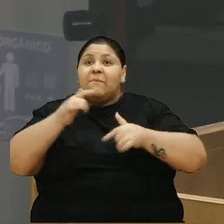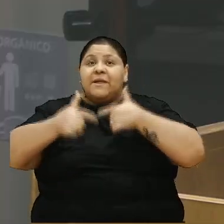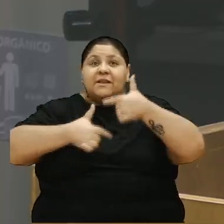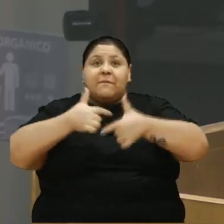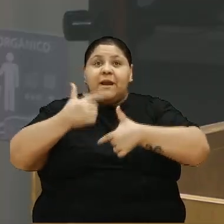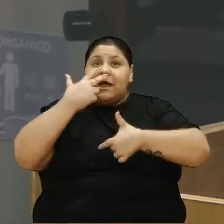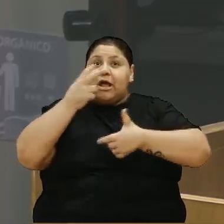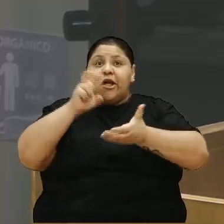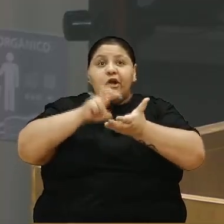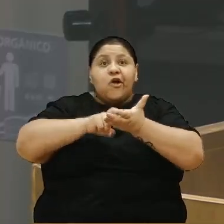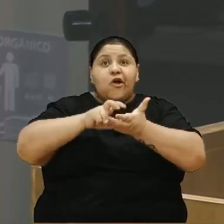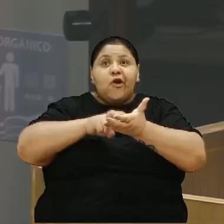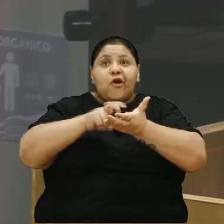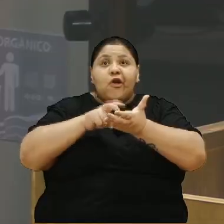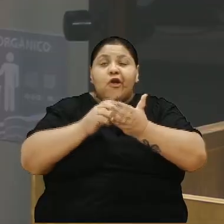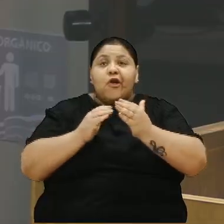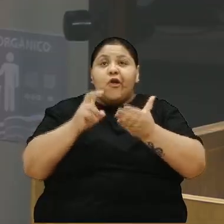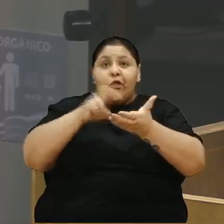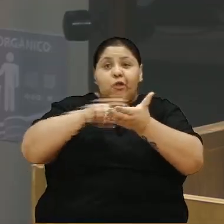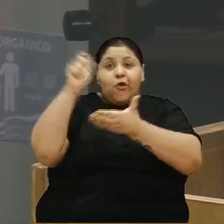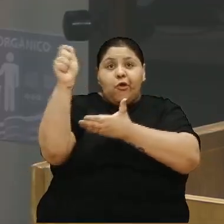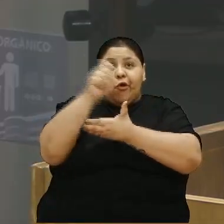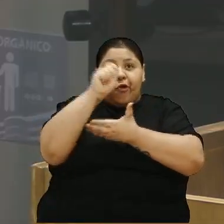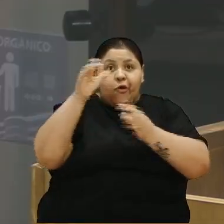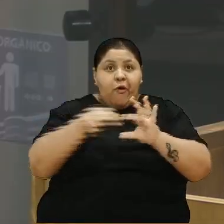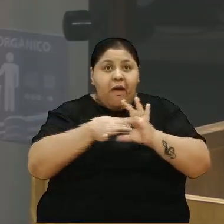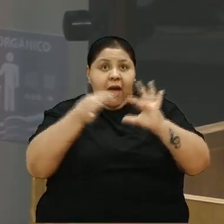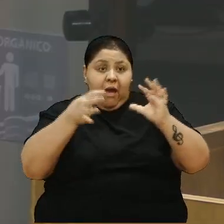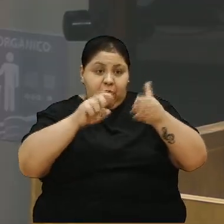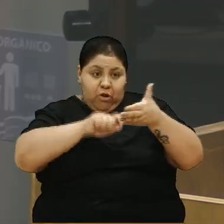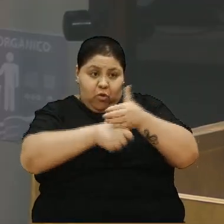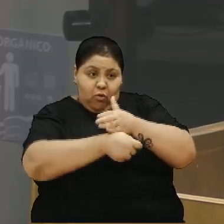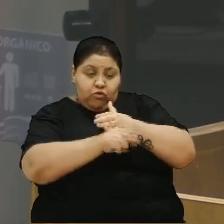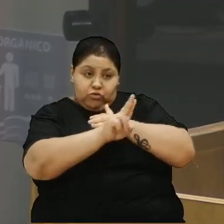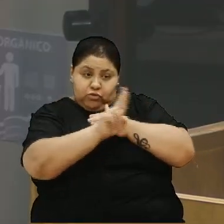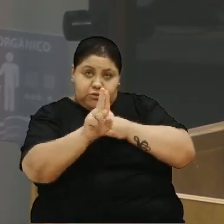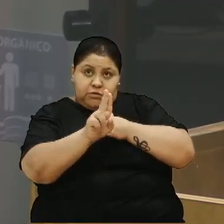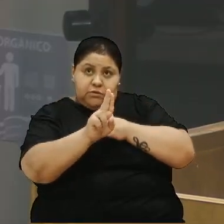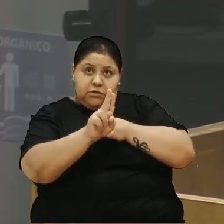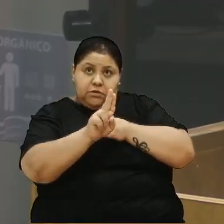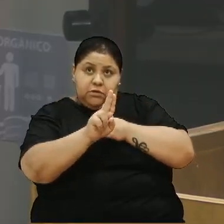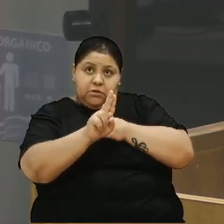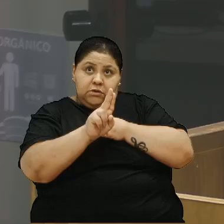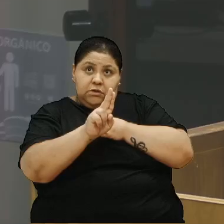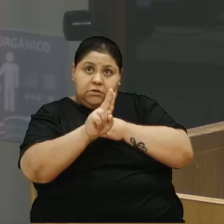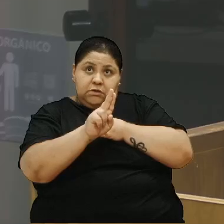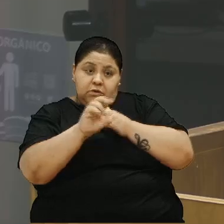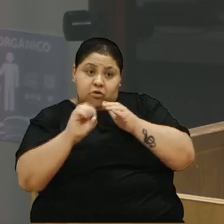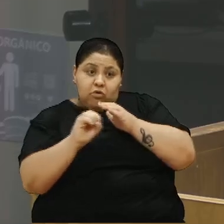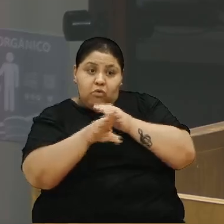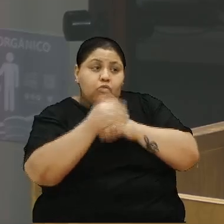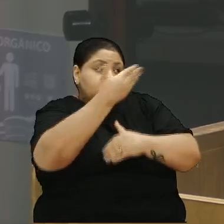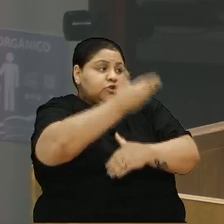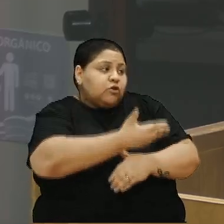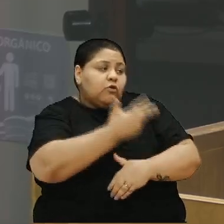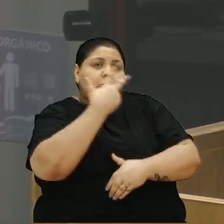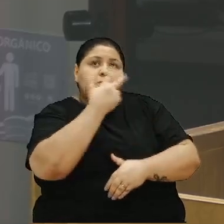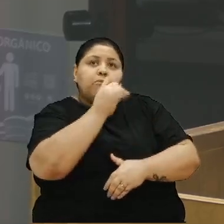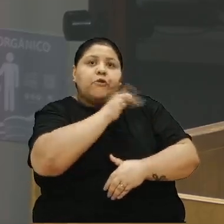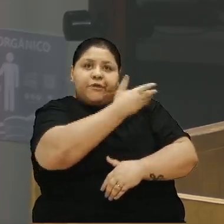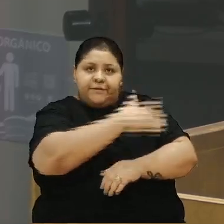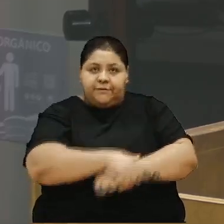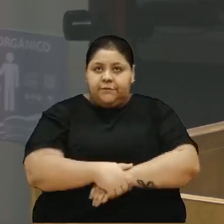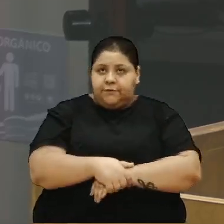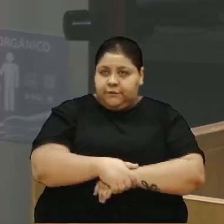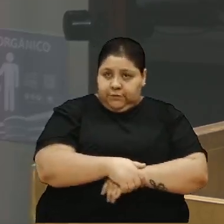banco. Ela vai no Banrisul, abre uma conta no nome dela e bota o destinatário dessa conta, o senhor.